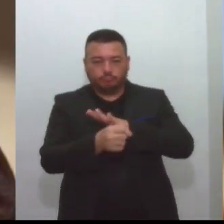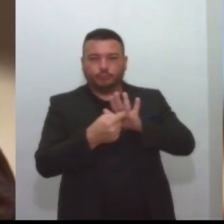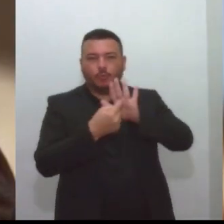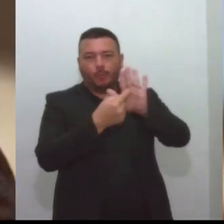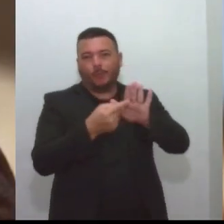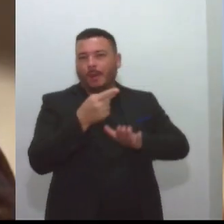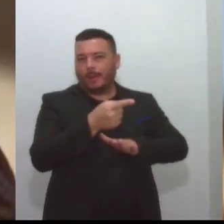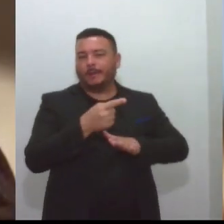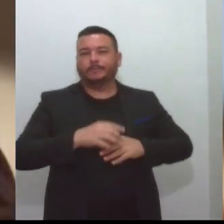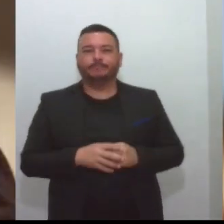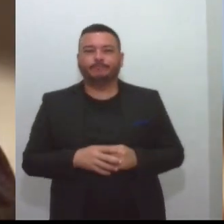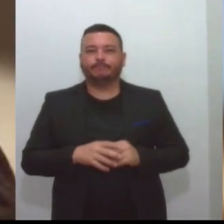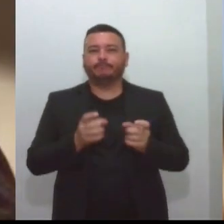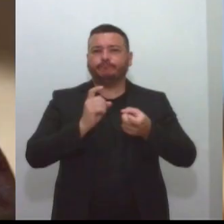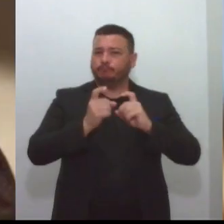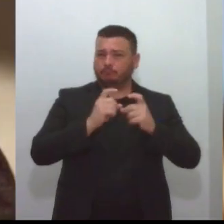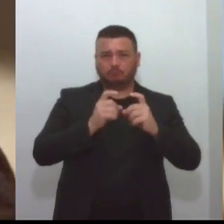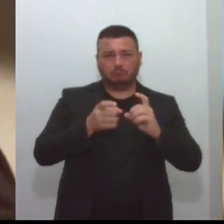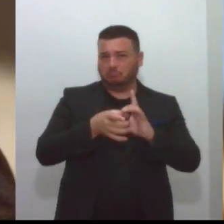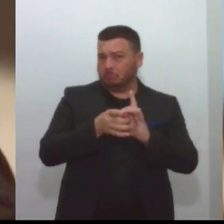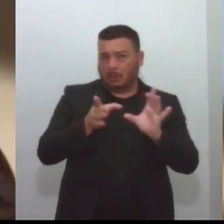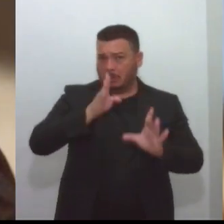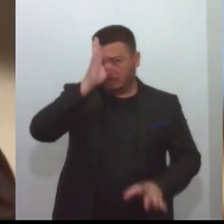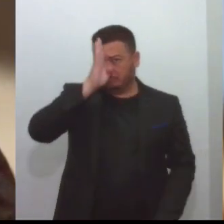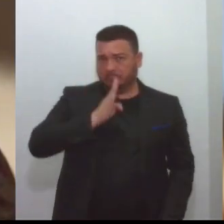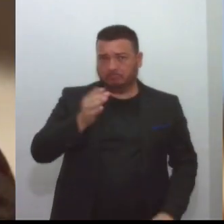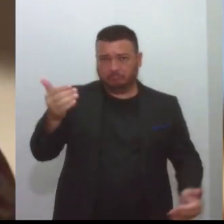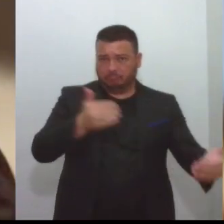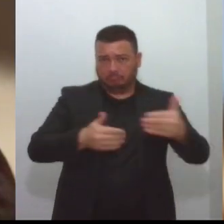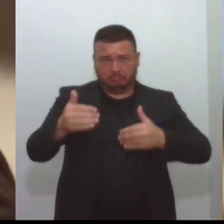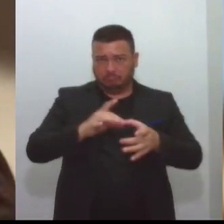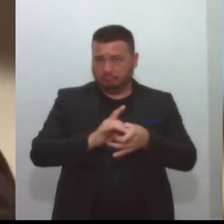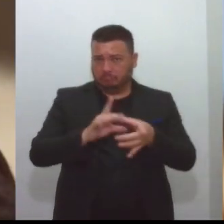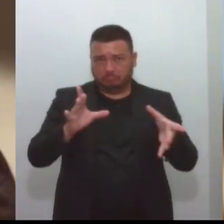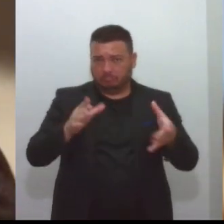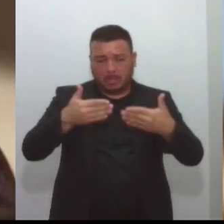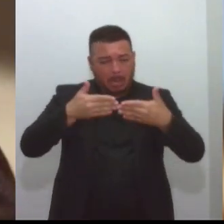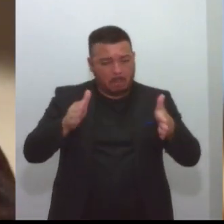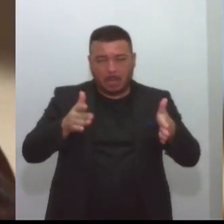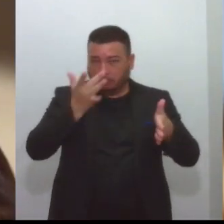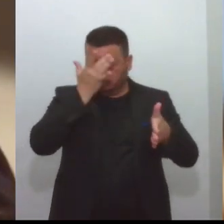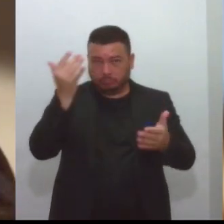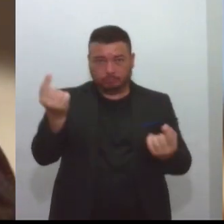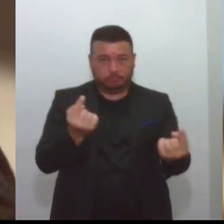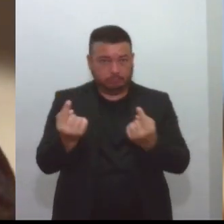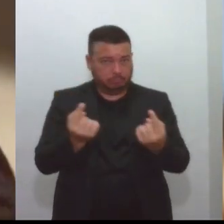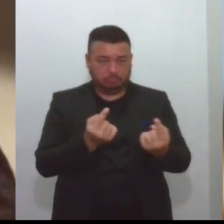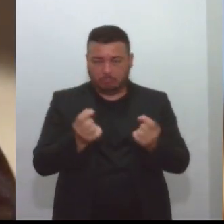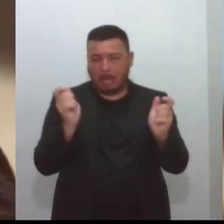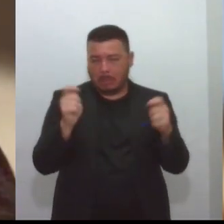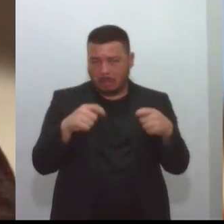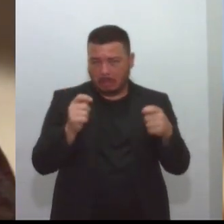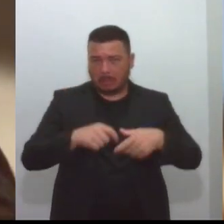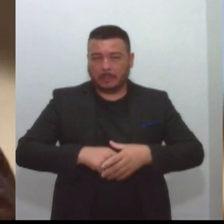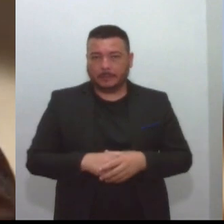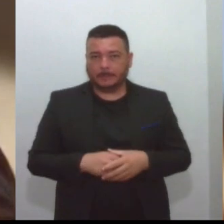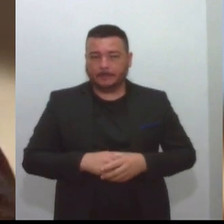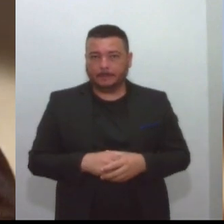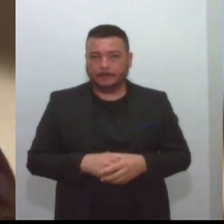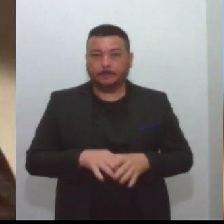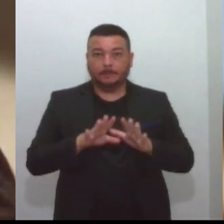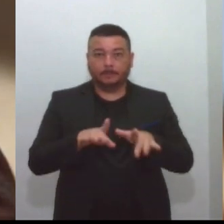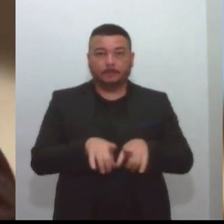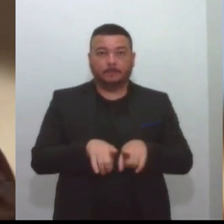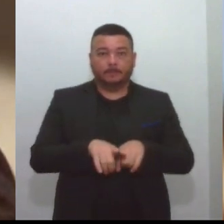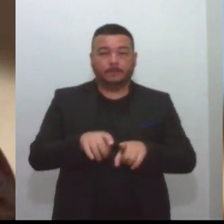são públicas, o centro de conciliação é aberto à população, e enquanto que o seminário, que